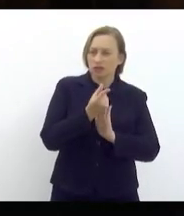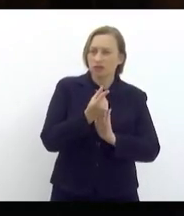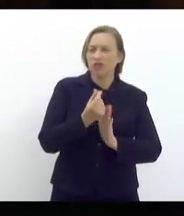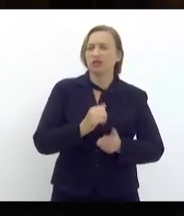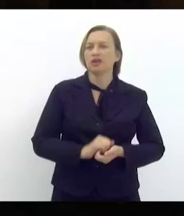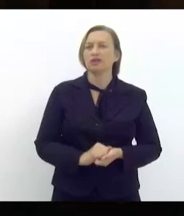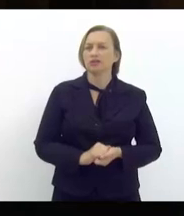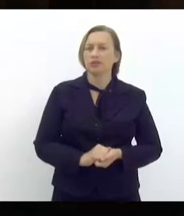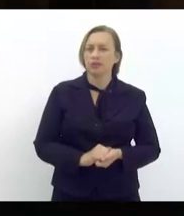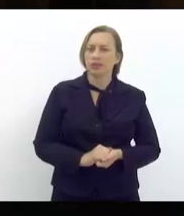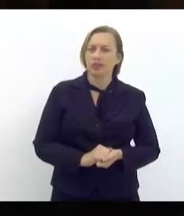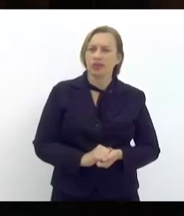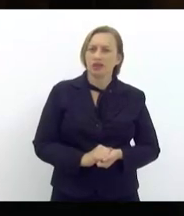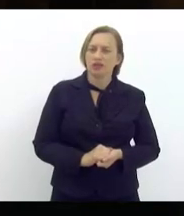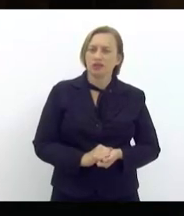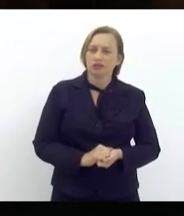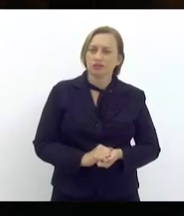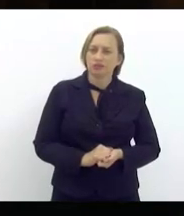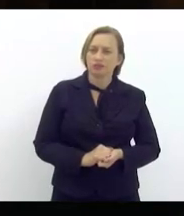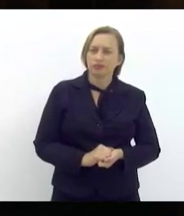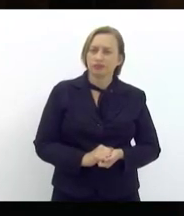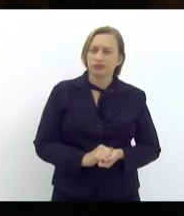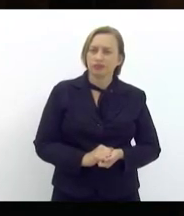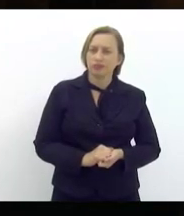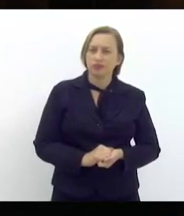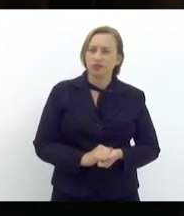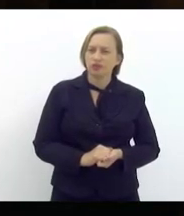apreciadas pelo conjunto das e dos deputados